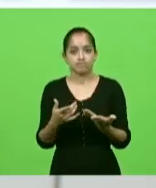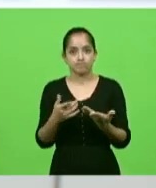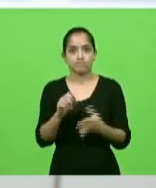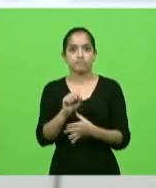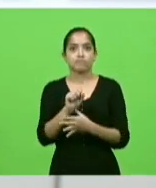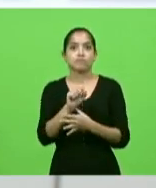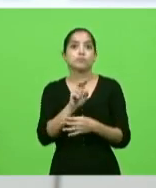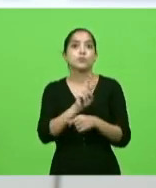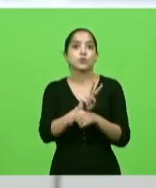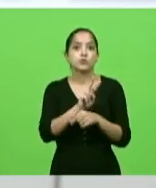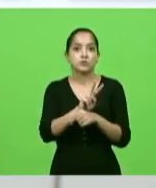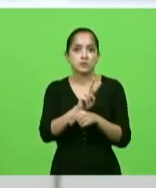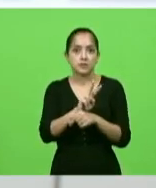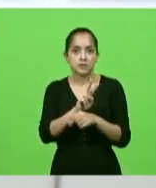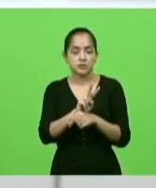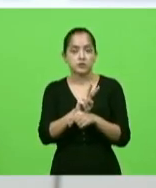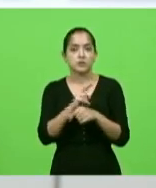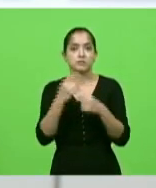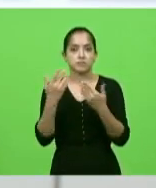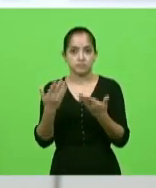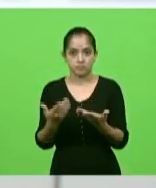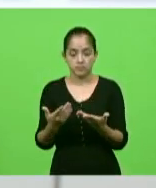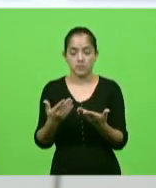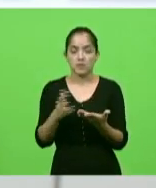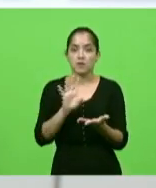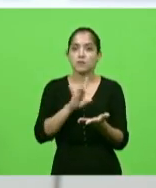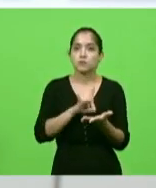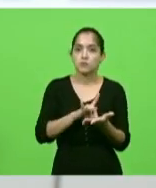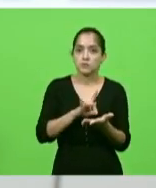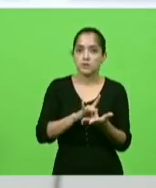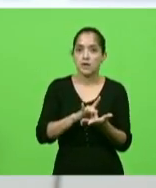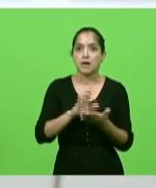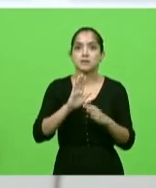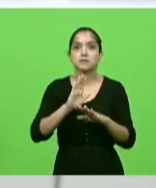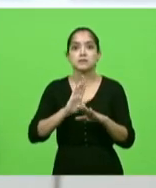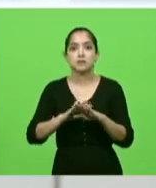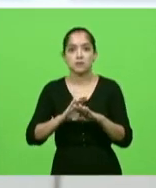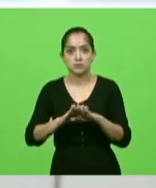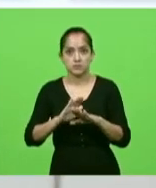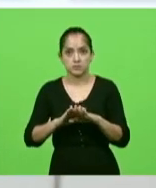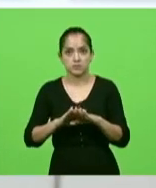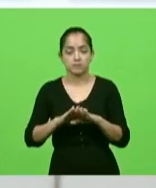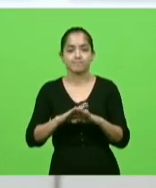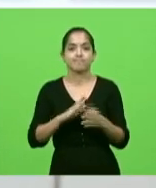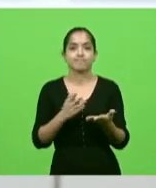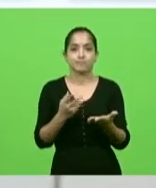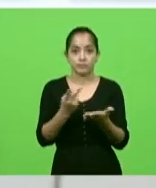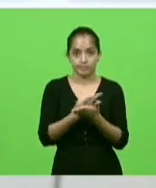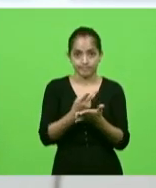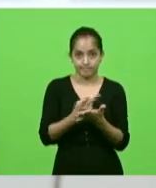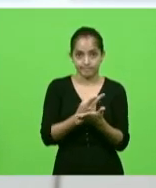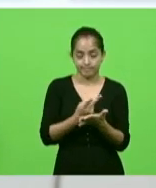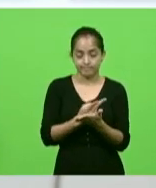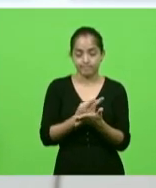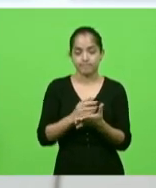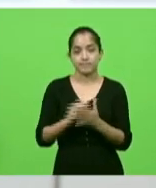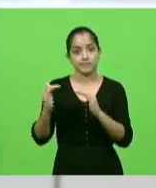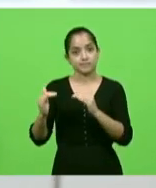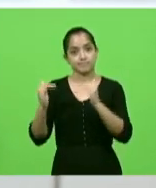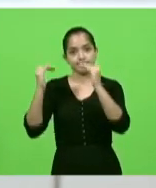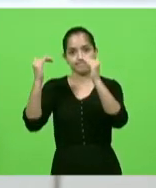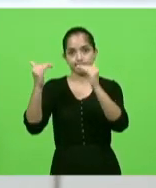responsabilizações alcancem os reais autores da transformação as grandes autoridades